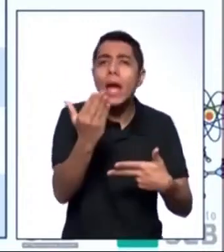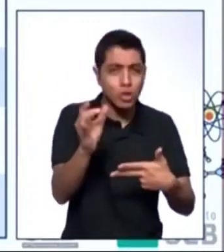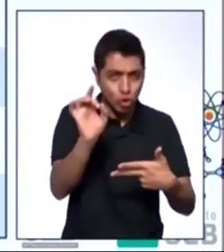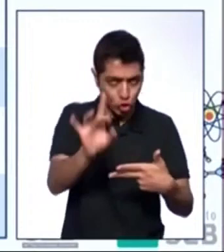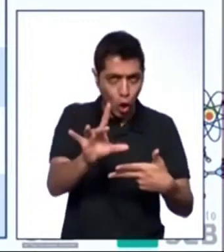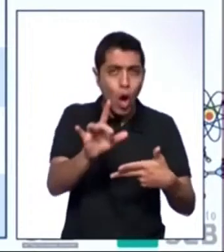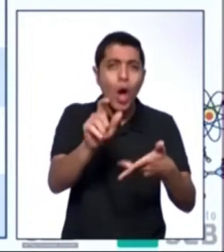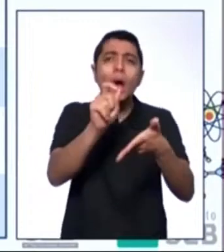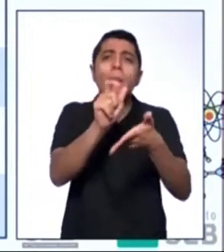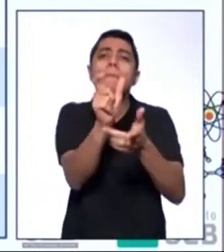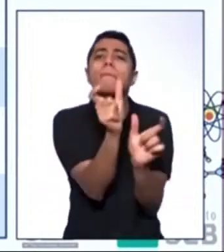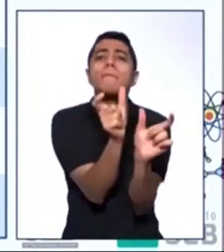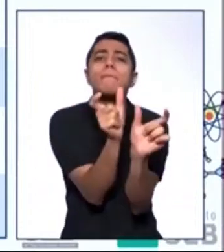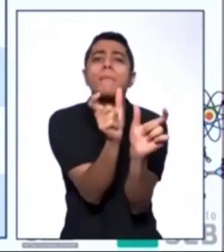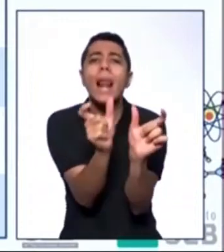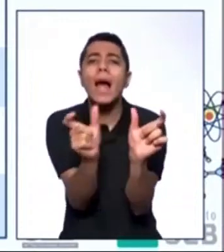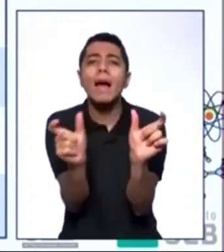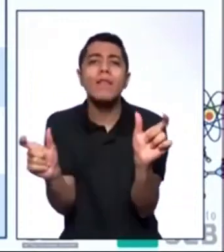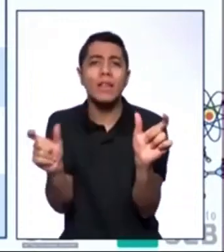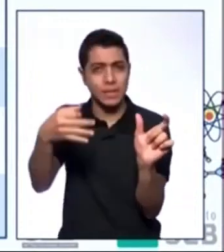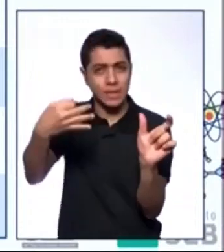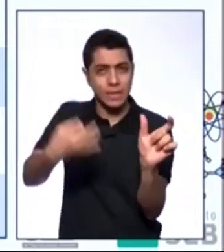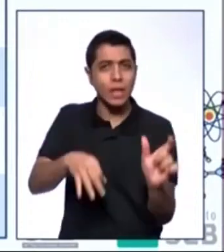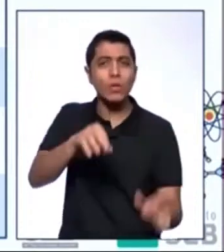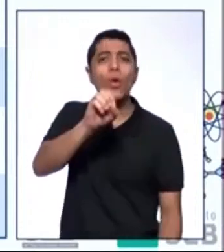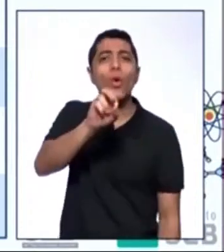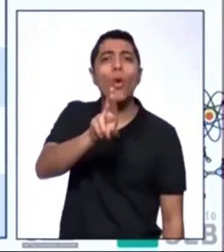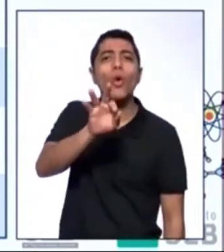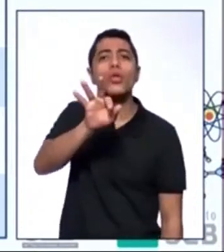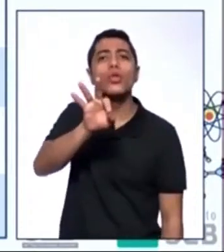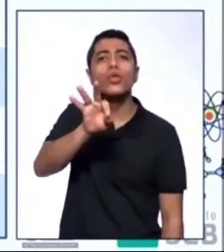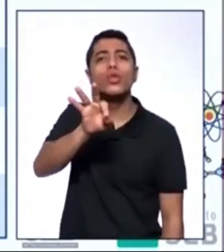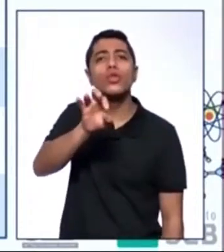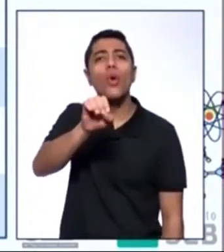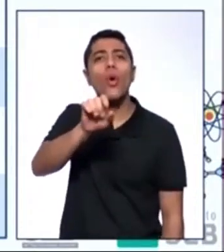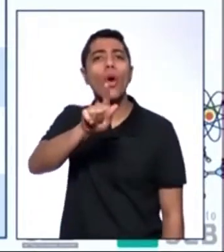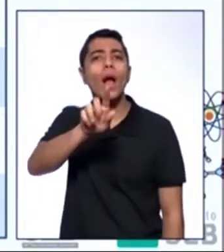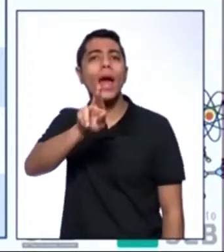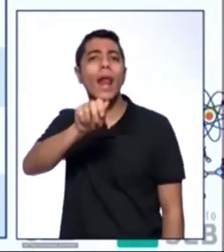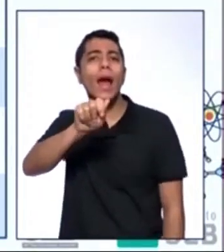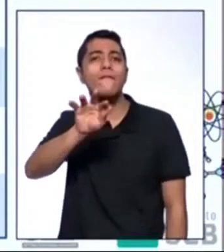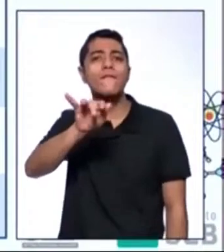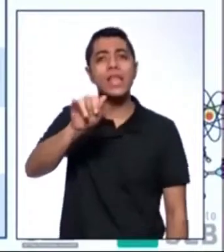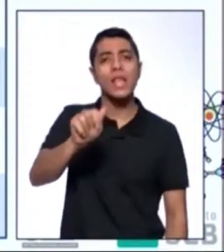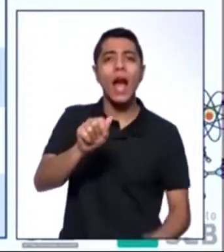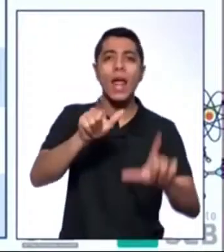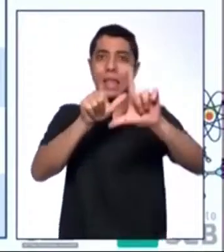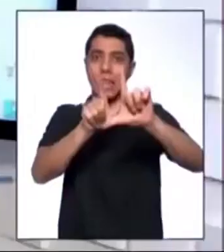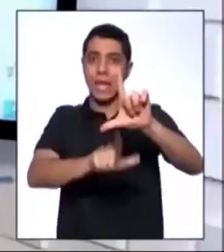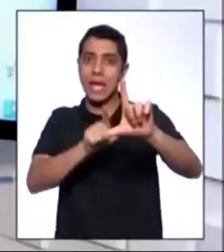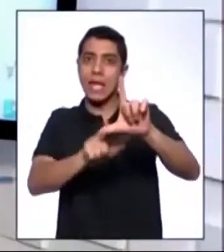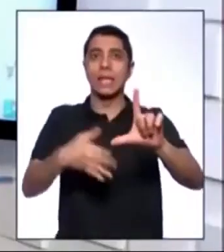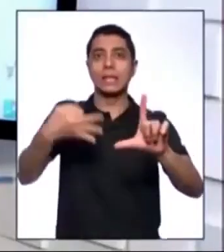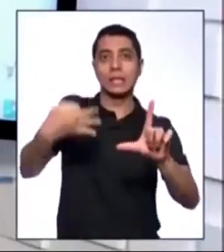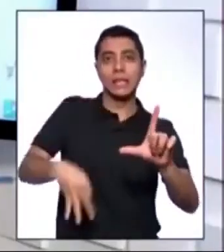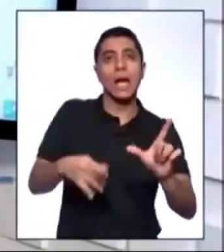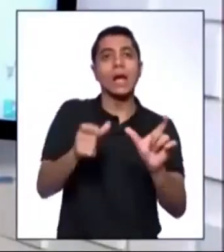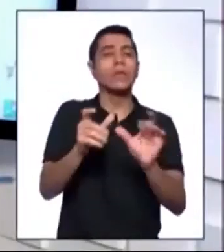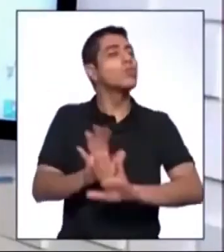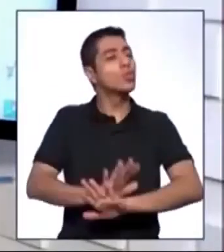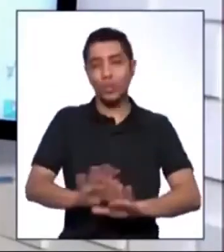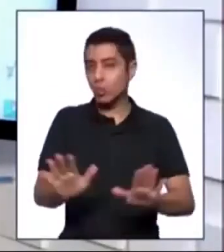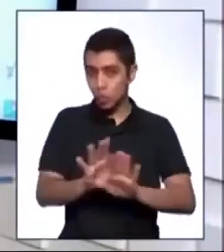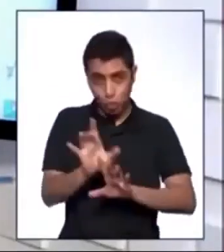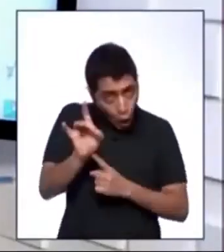Não, não é só ortografia. Essa escrita formal aqui, ó, olha para mim, presta atenção. Essa escrita formal